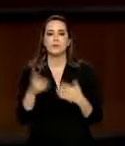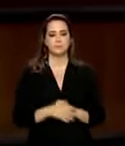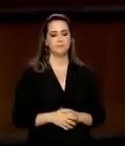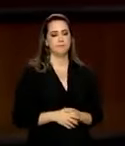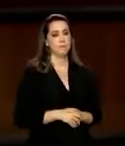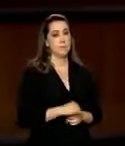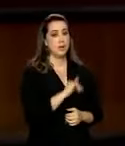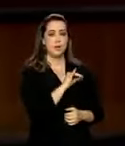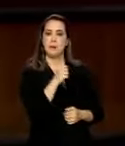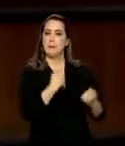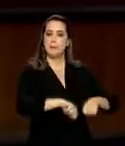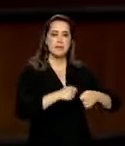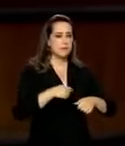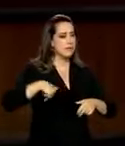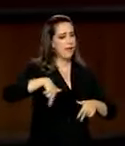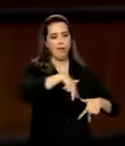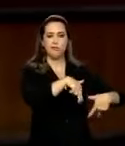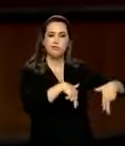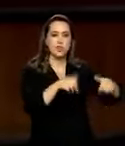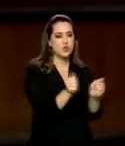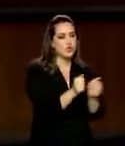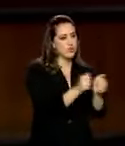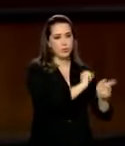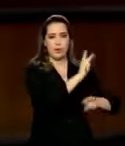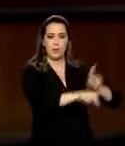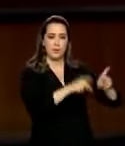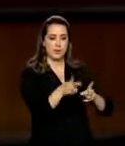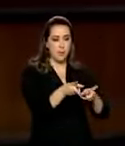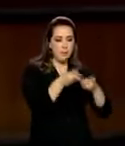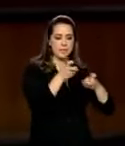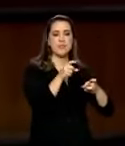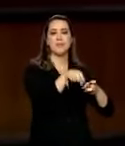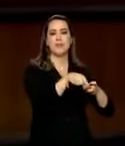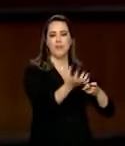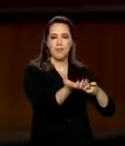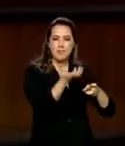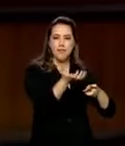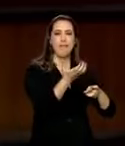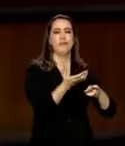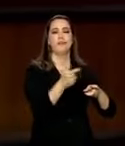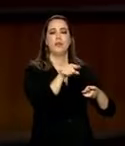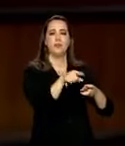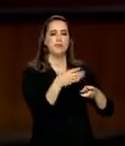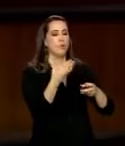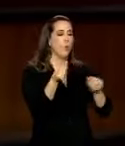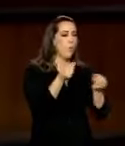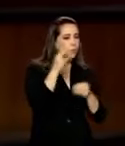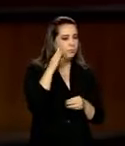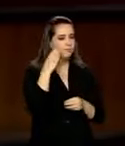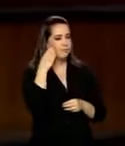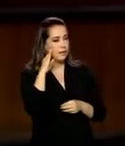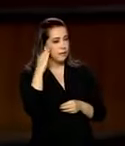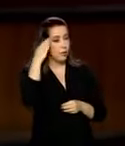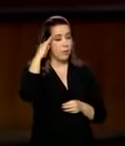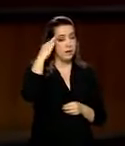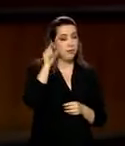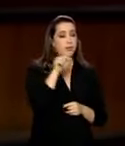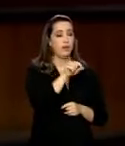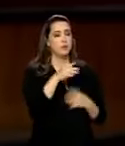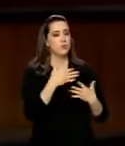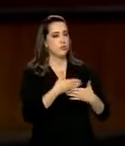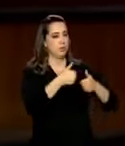sente e entende as suas necessidades. Isso eu tenho feito com bastante constância.